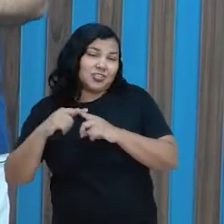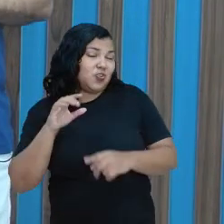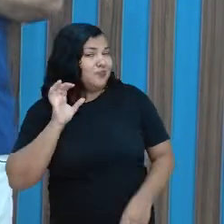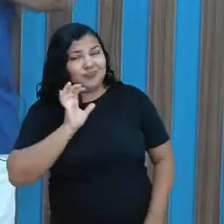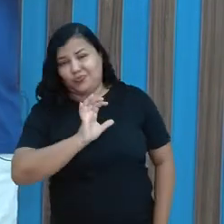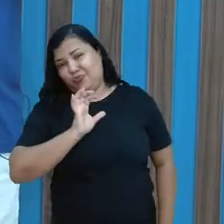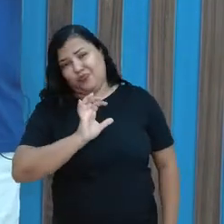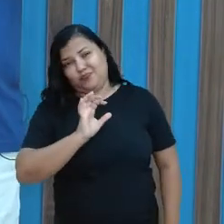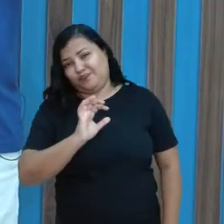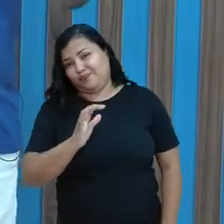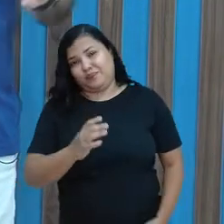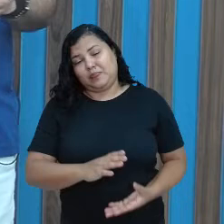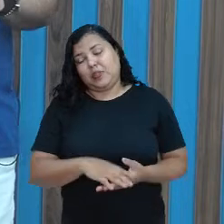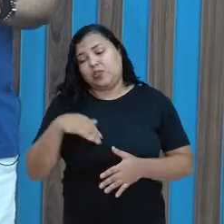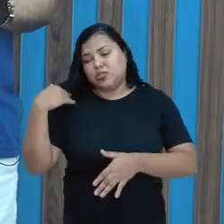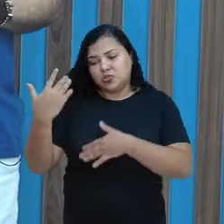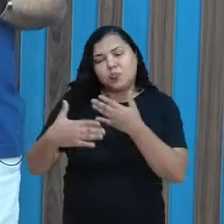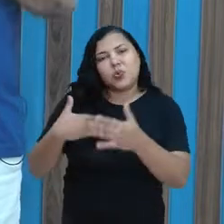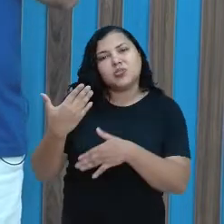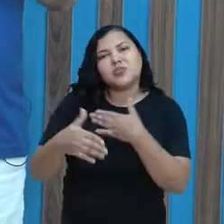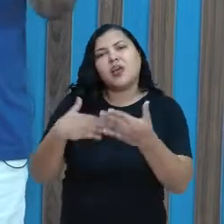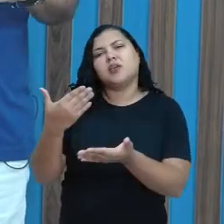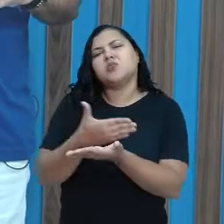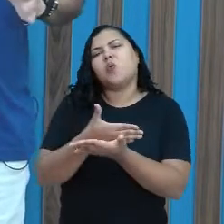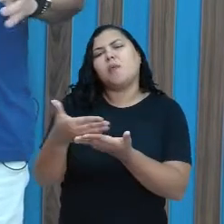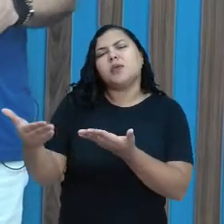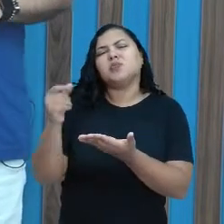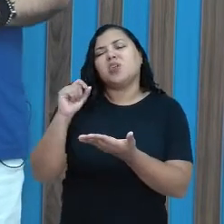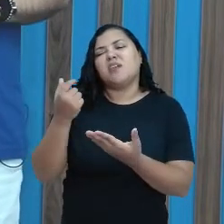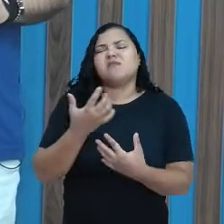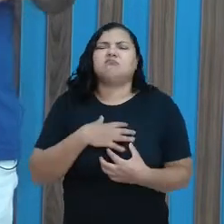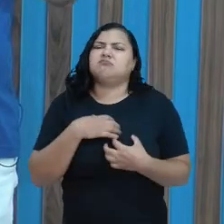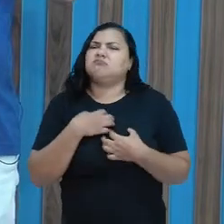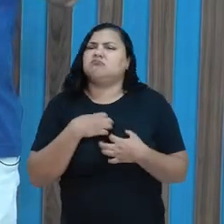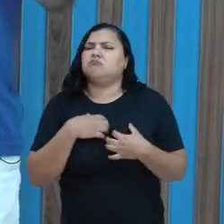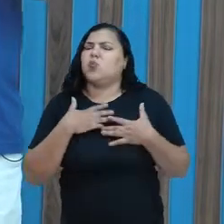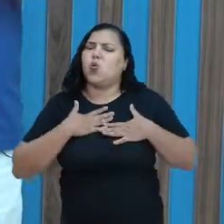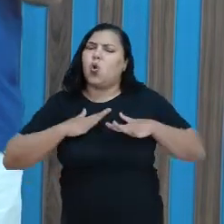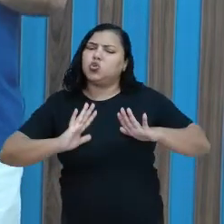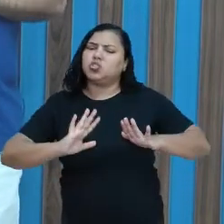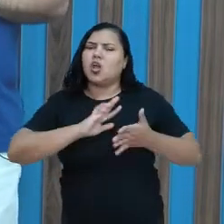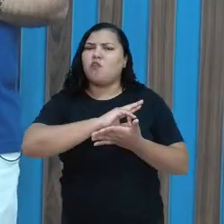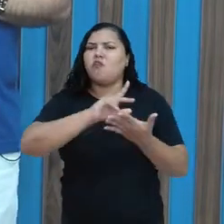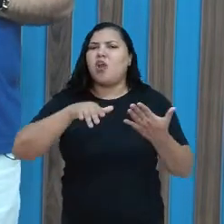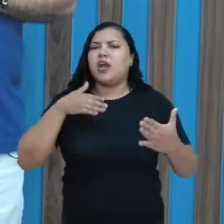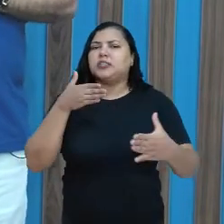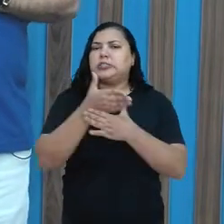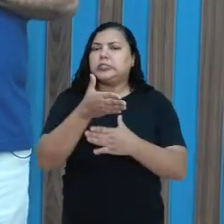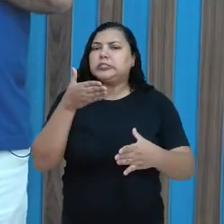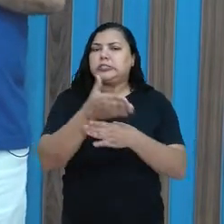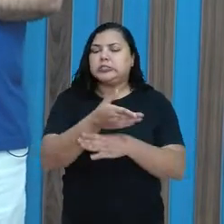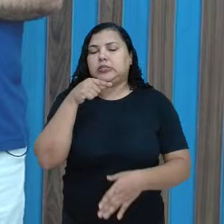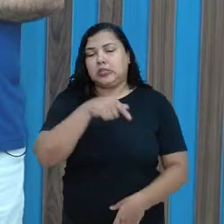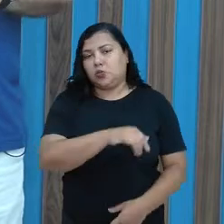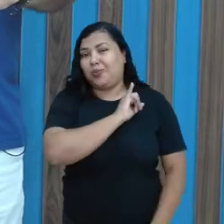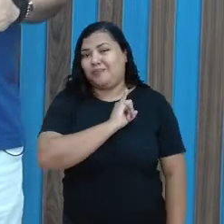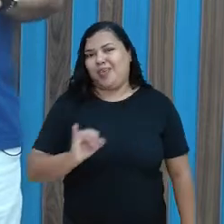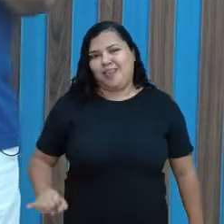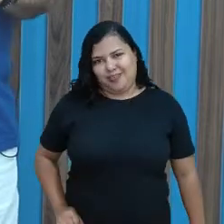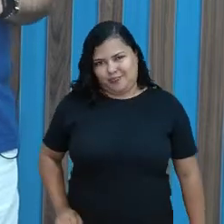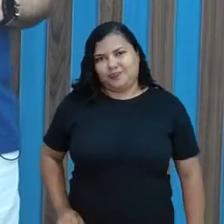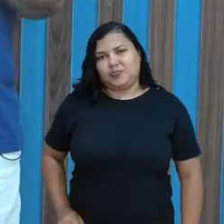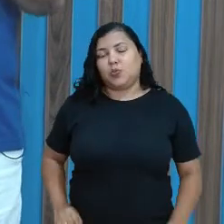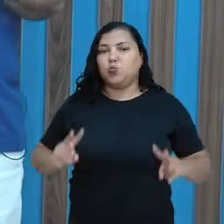né, que com o passar do tempo começou a ficar chateada aí com as diversas intervenções, né, do imperador